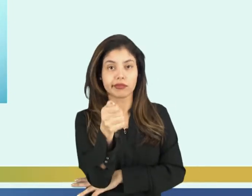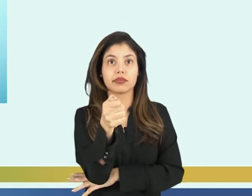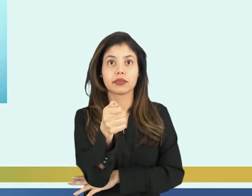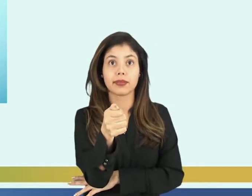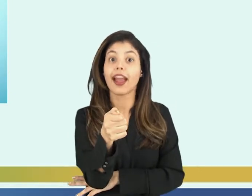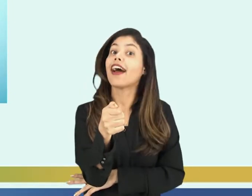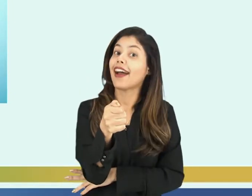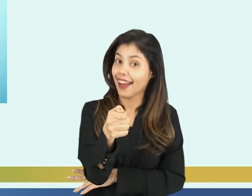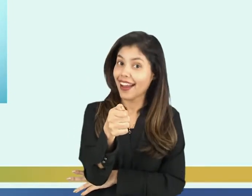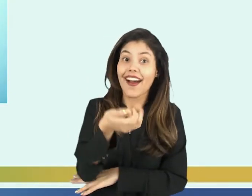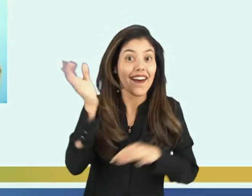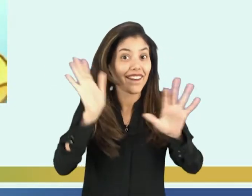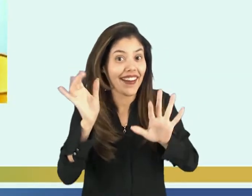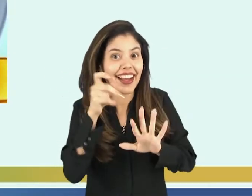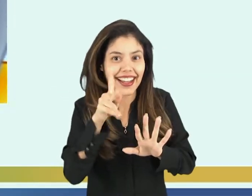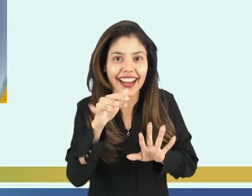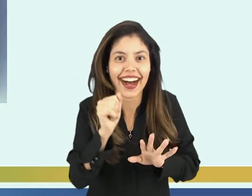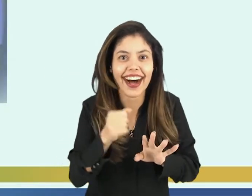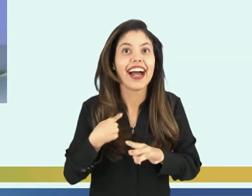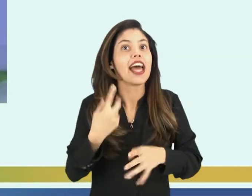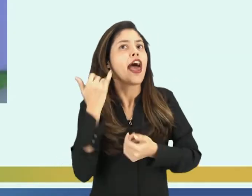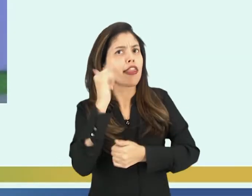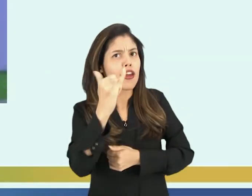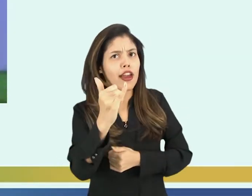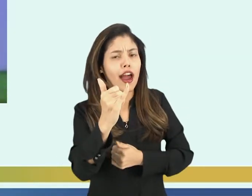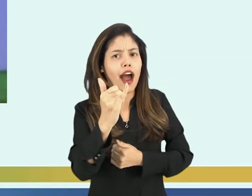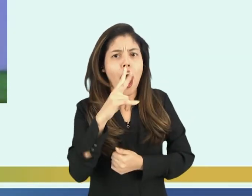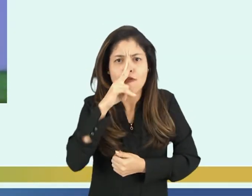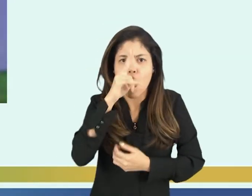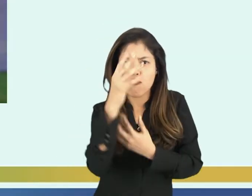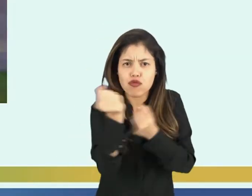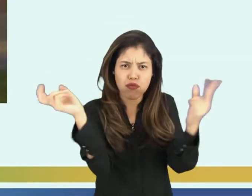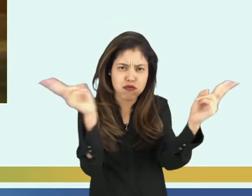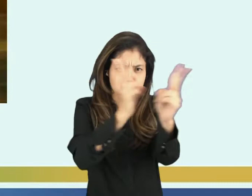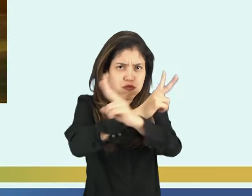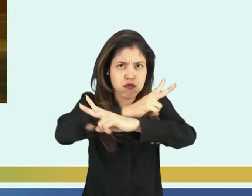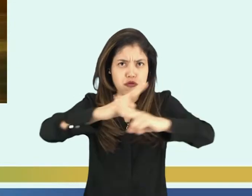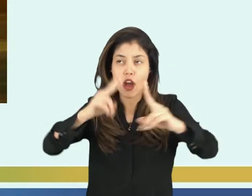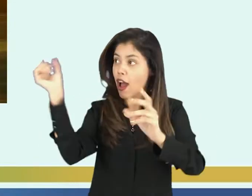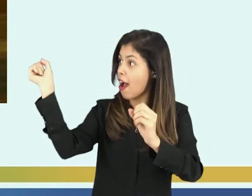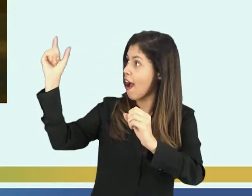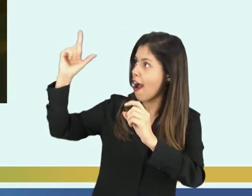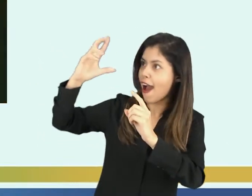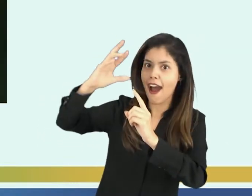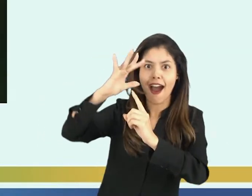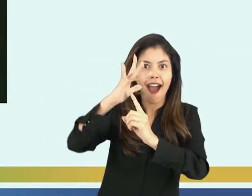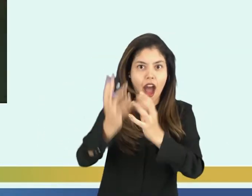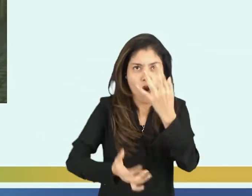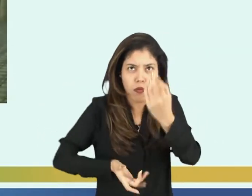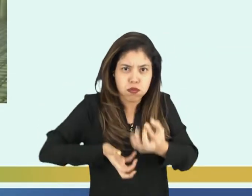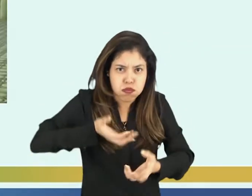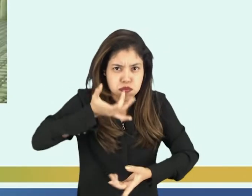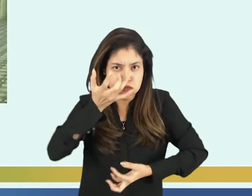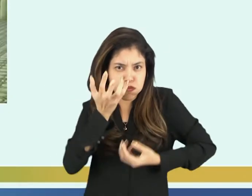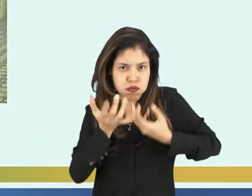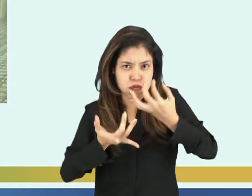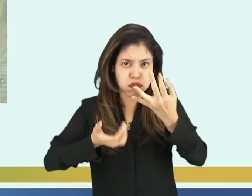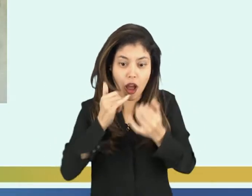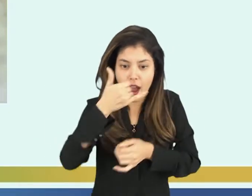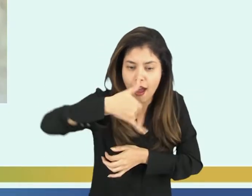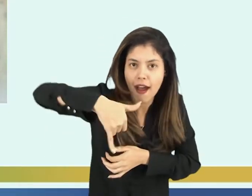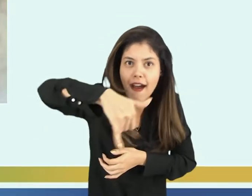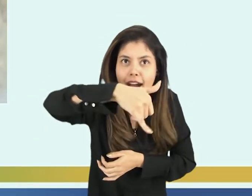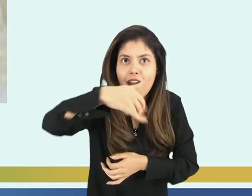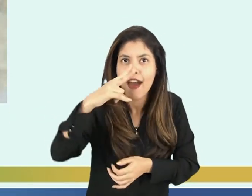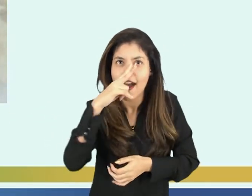Eu me ligo, Kika. A energia elétrica vem da força dos ventos, dos raios solares, da queima do gás natural e do óleo